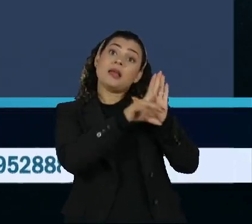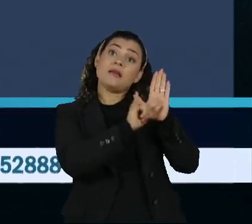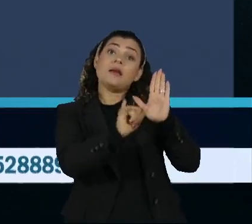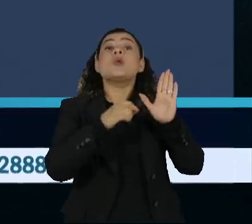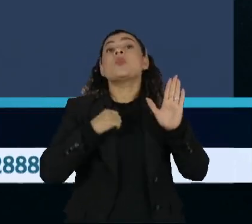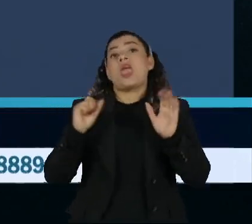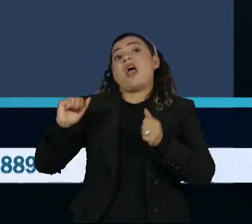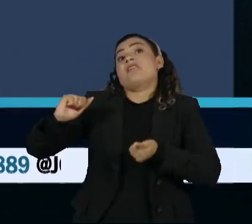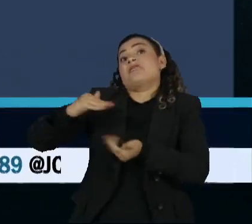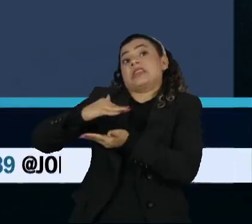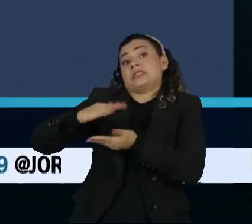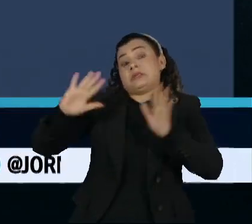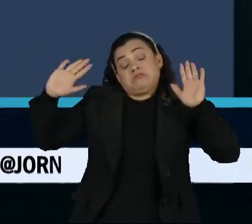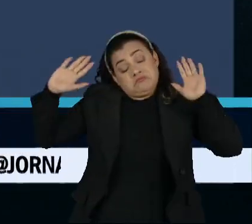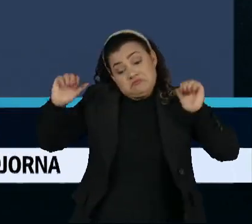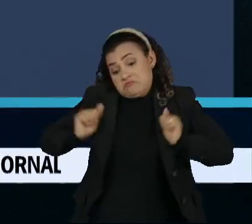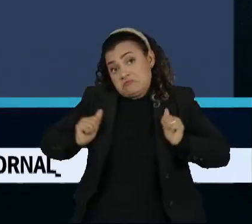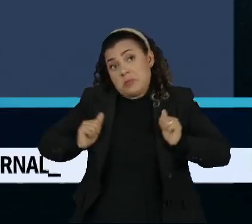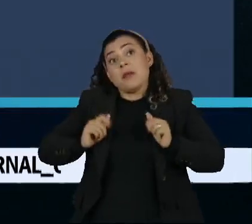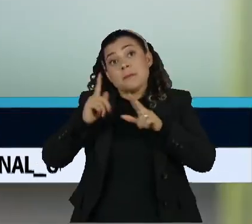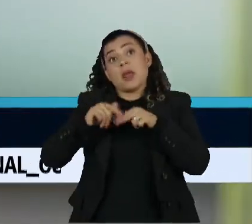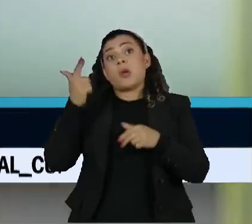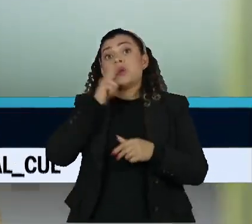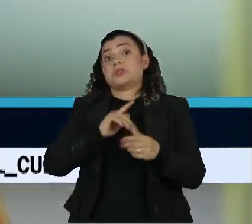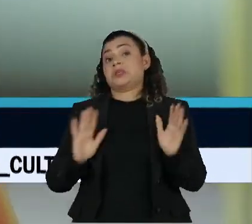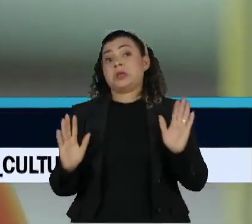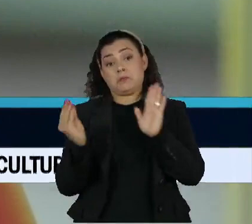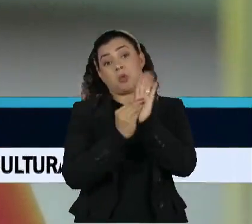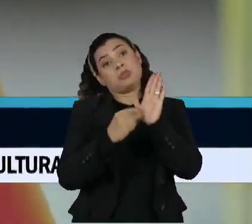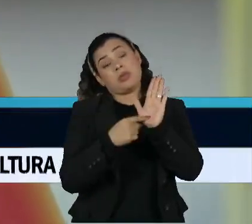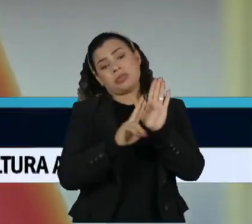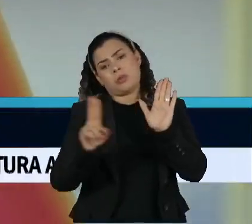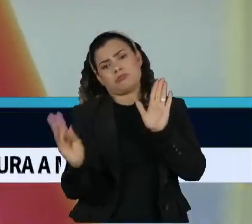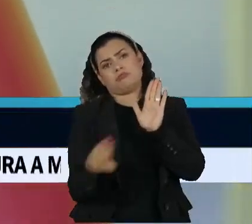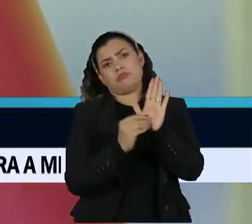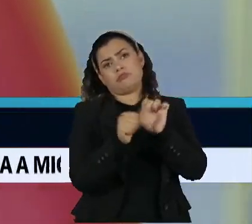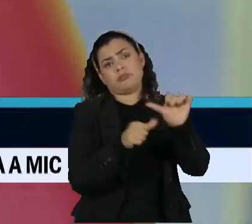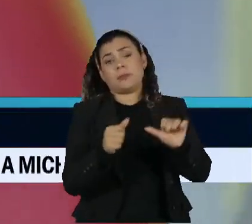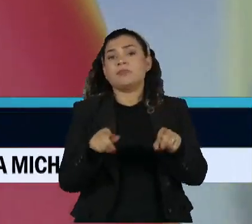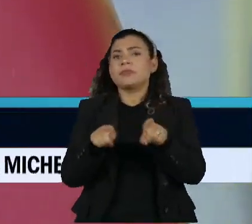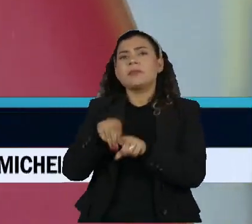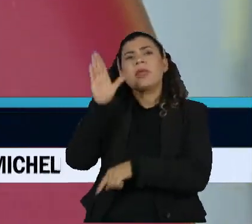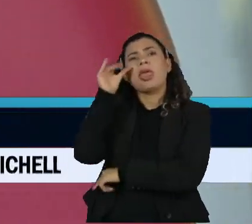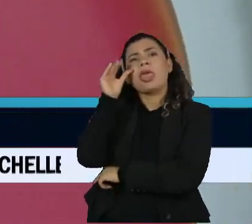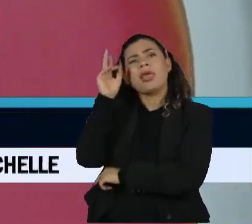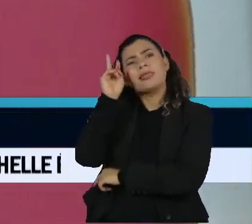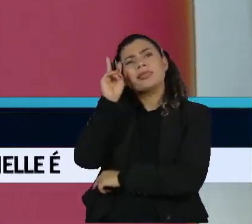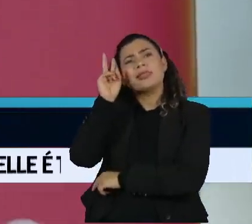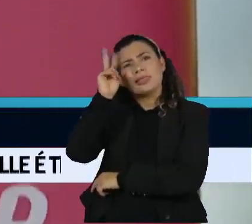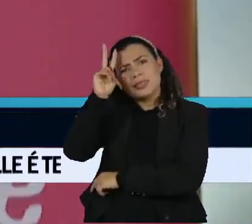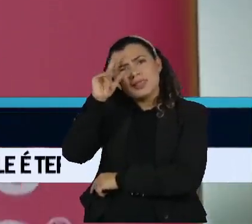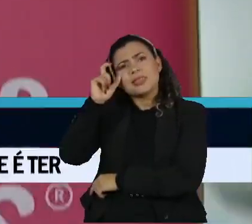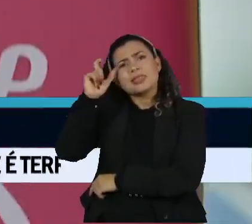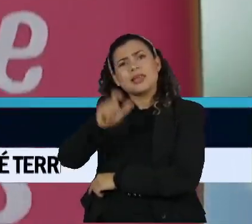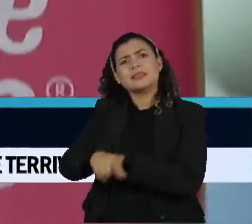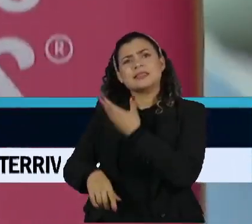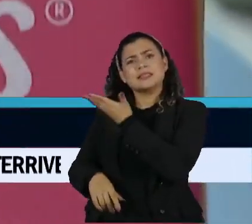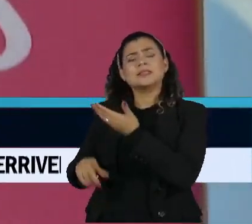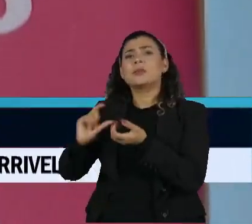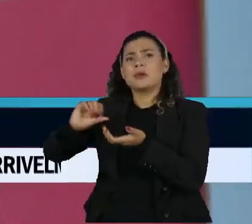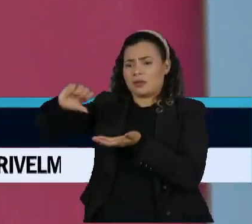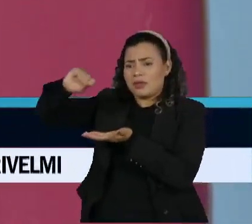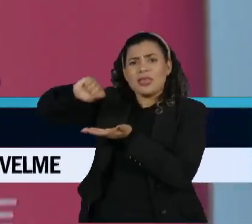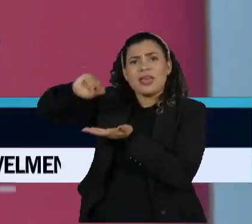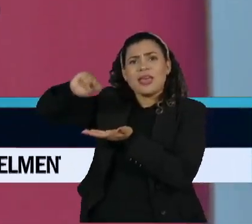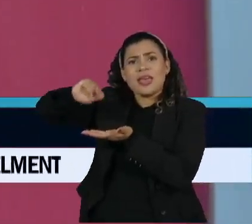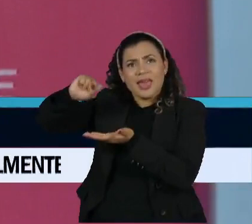Anvisa para ganhar o processo no CARF. Outro caso curioso é o da loção que virou desodorante. O